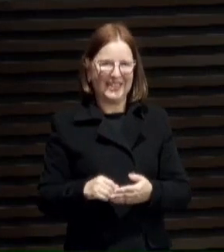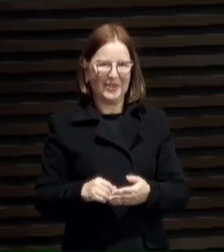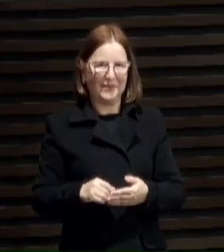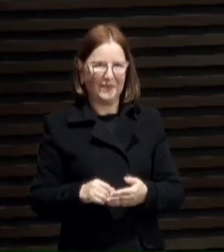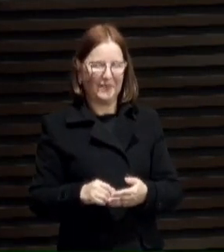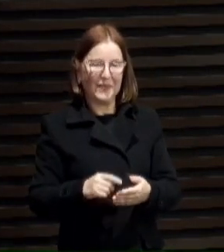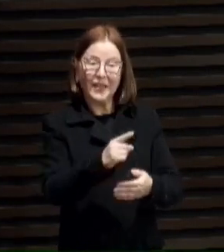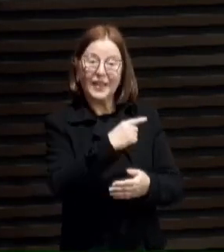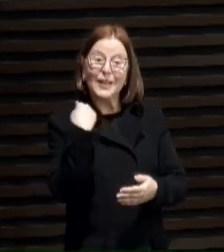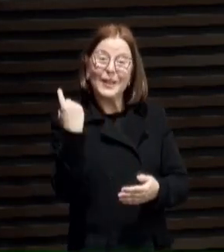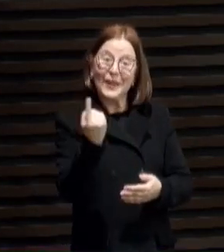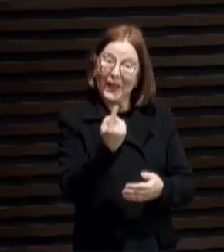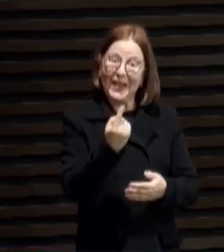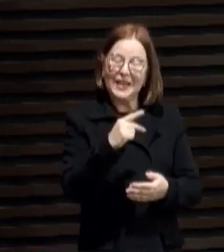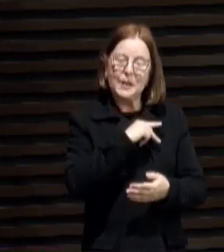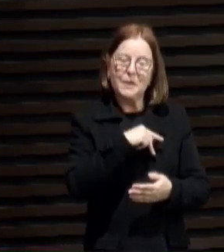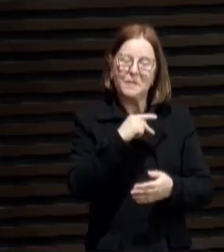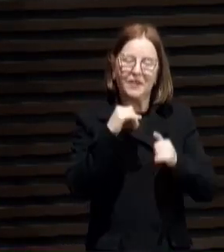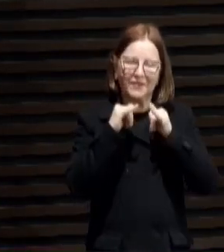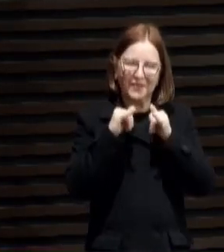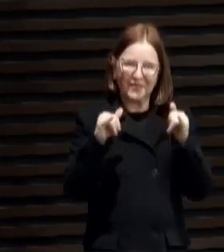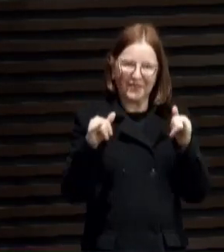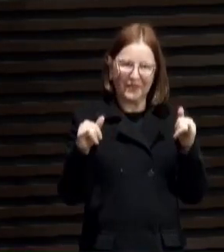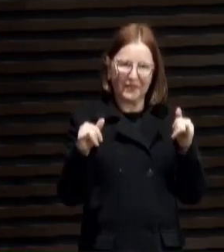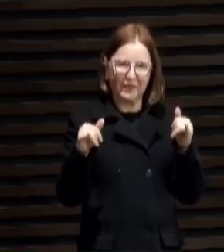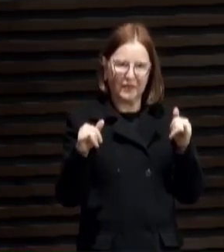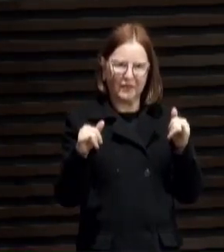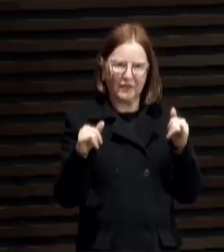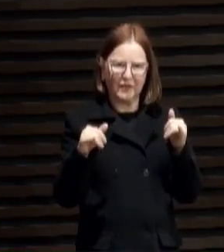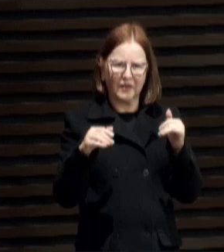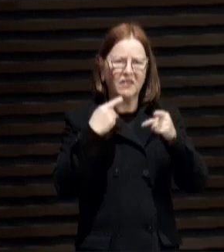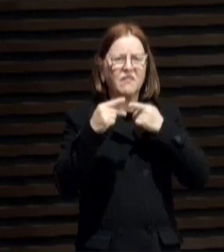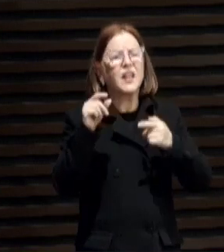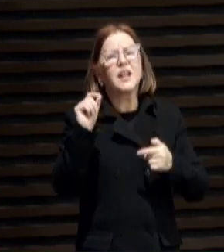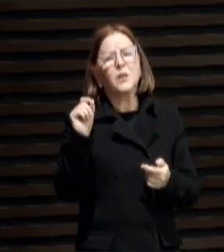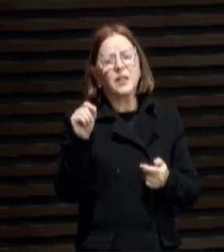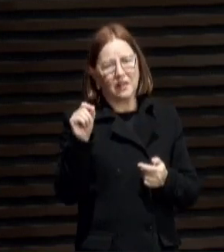meus irmãos, e Paulo diz assim, que diremos, pois?